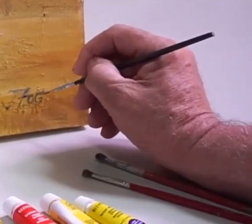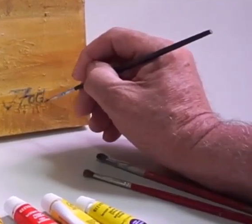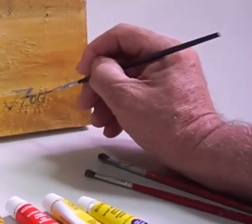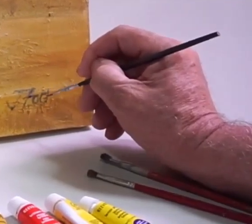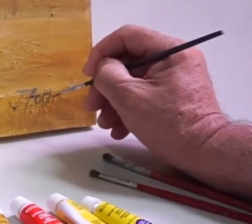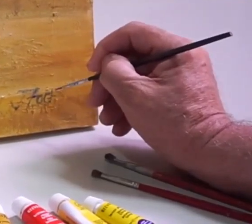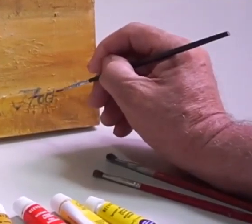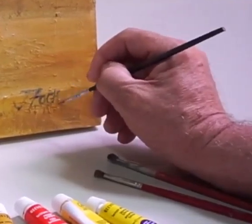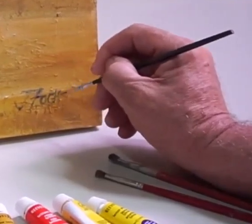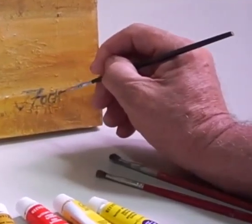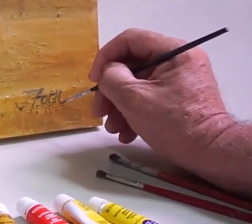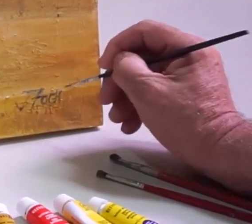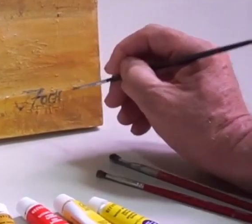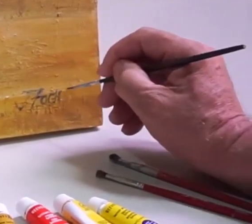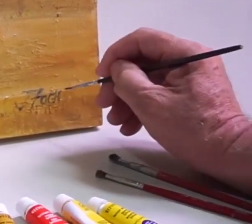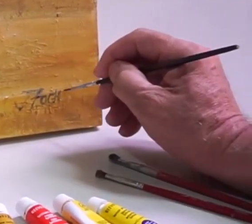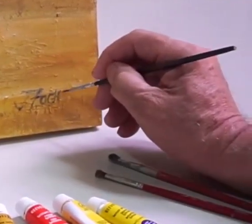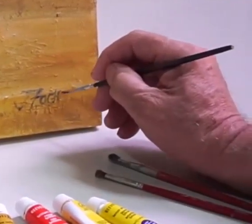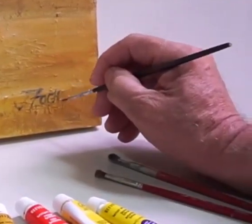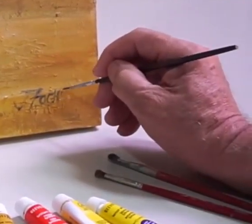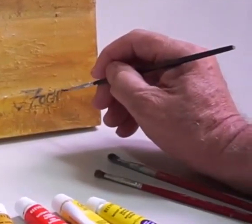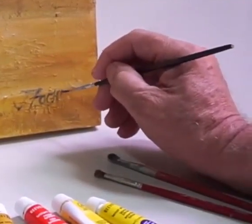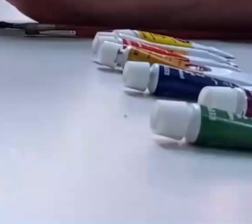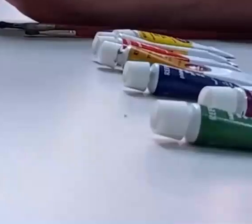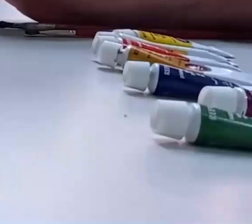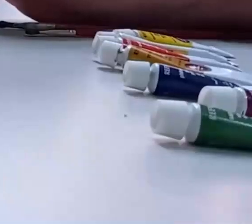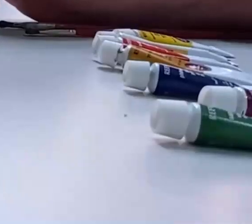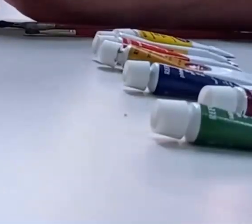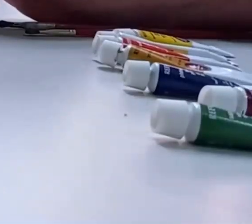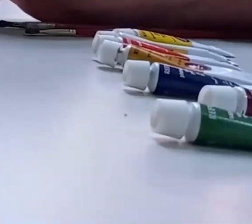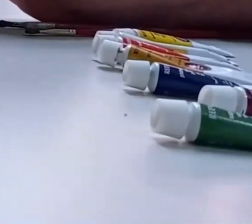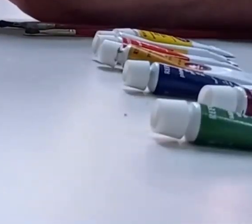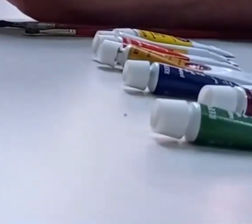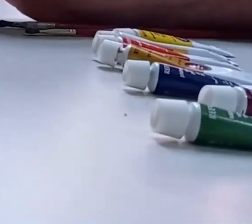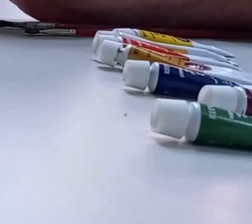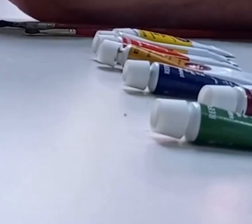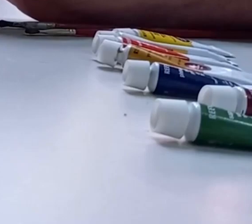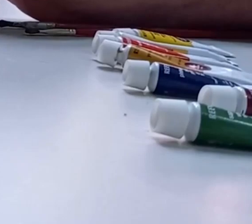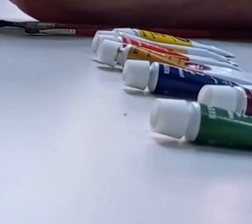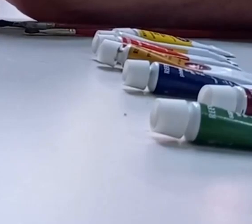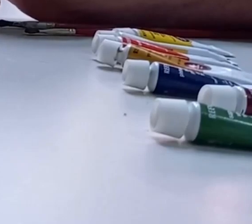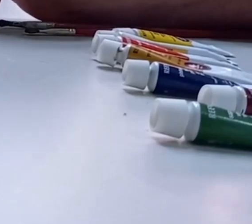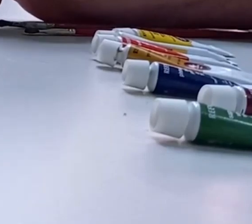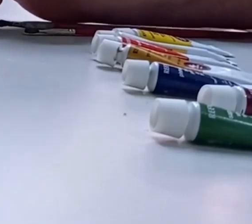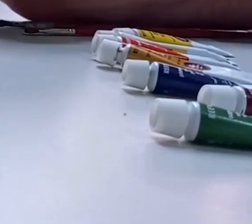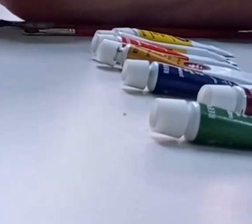A assinatura é uma coisa interessante também, o pessoal que está começando aí.